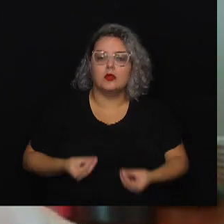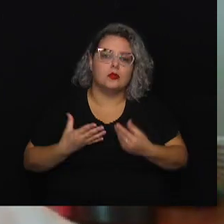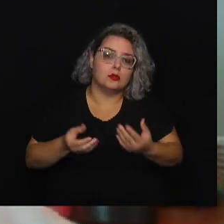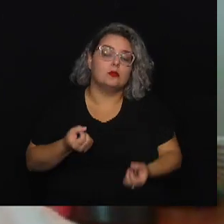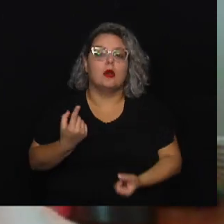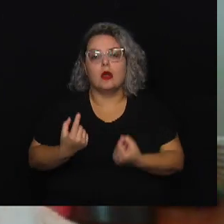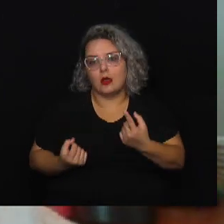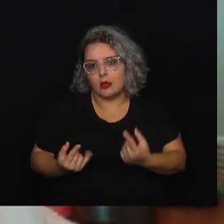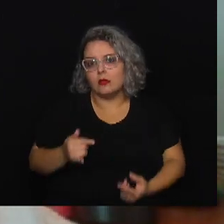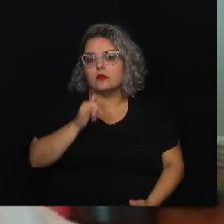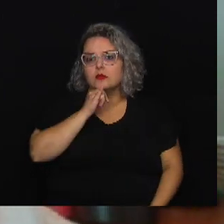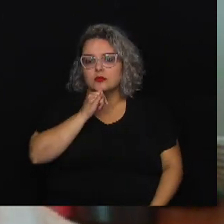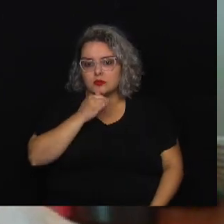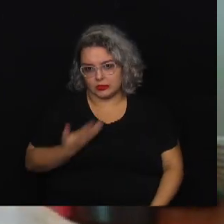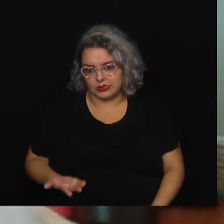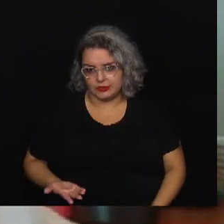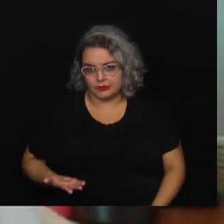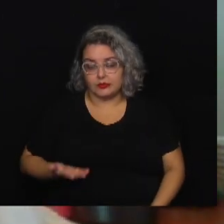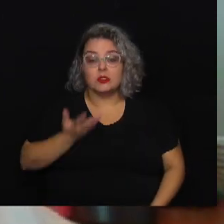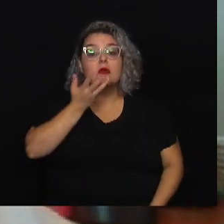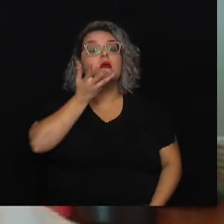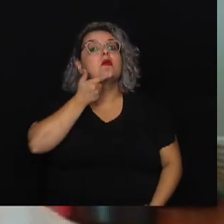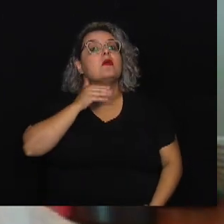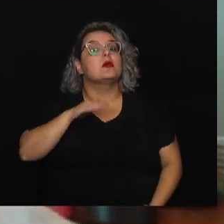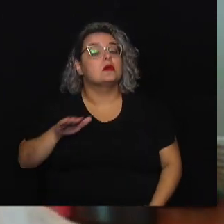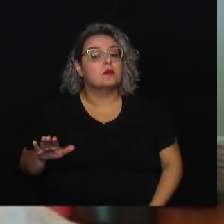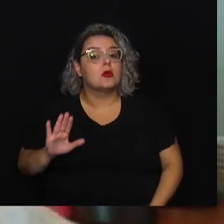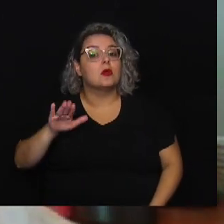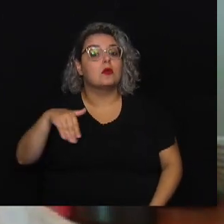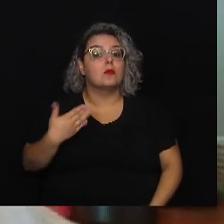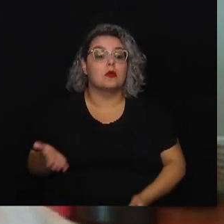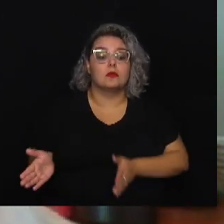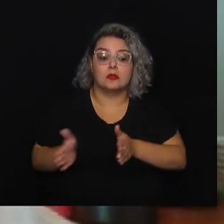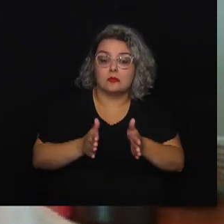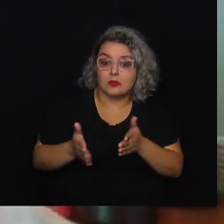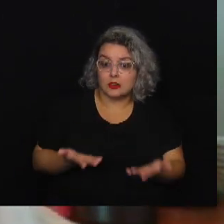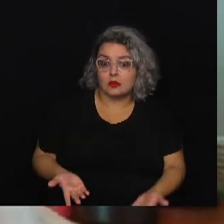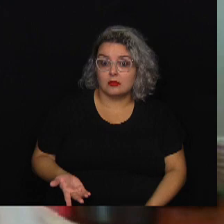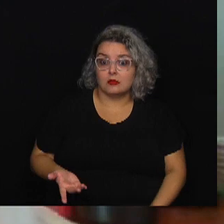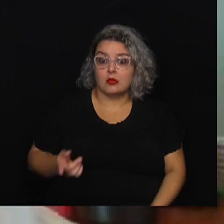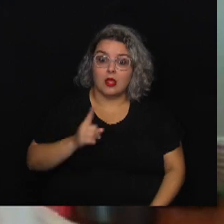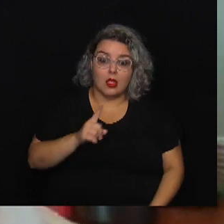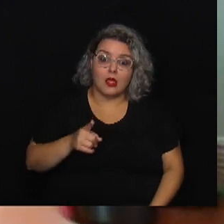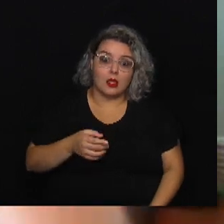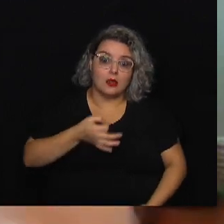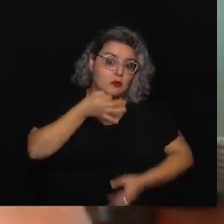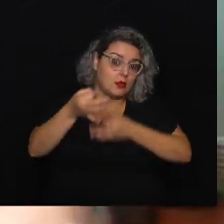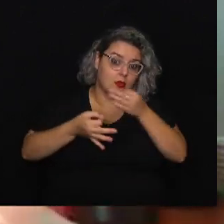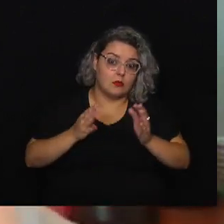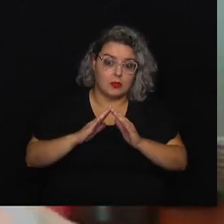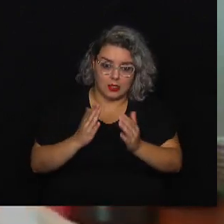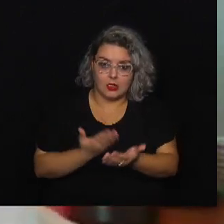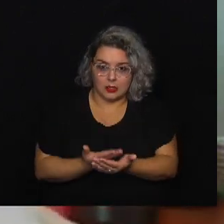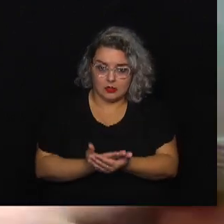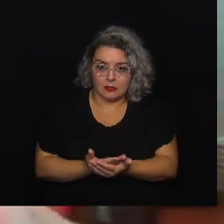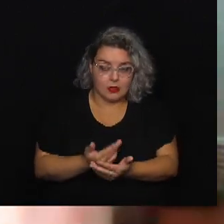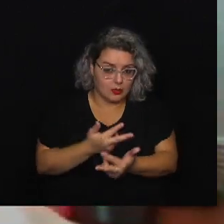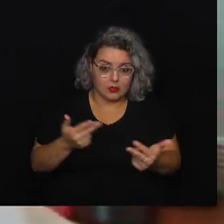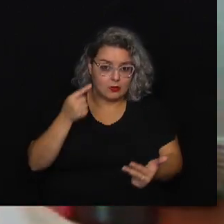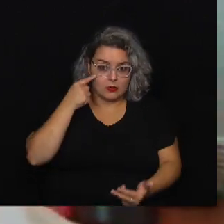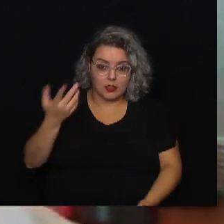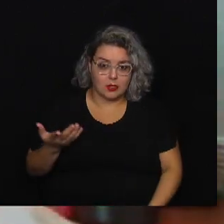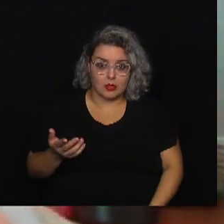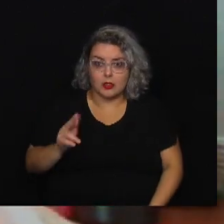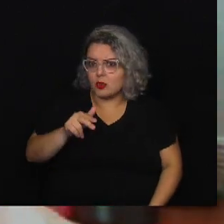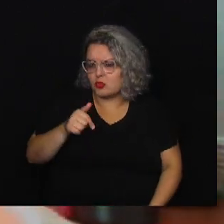Então, as crianças, né? Quando nessa situação, aí não é uma crítica na escola, é algo para se pensar. Eu jamais vou criticar